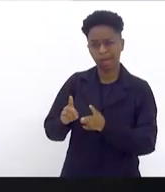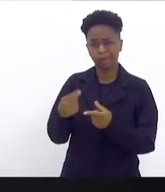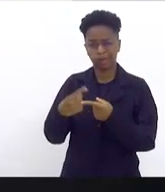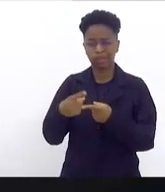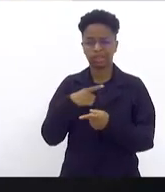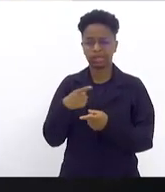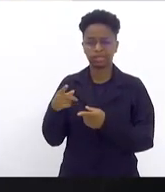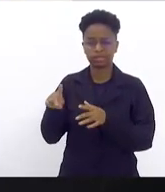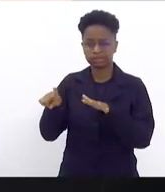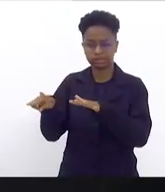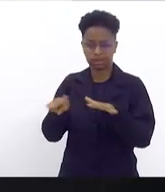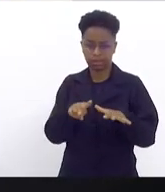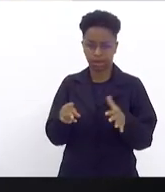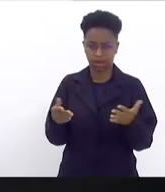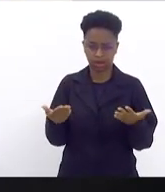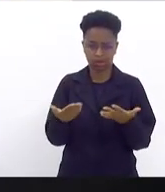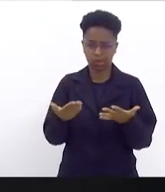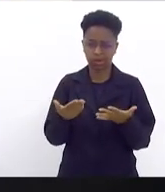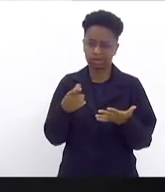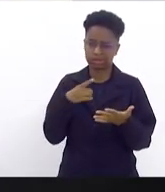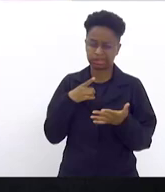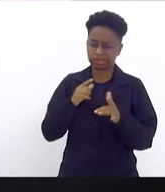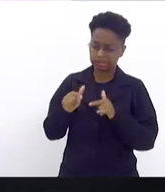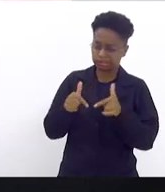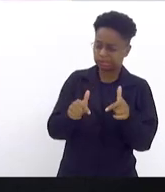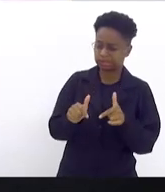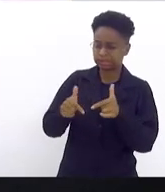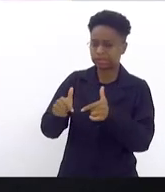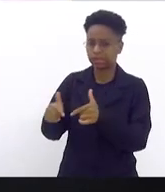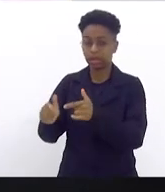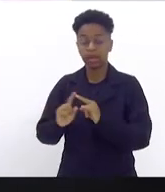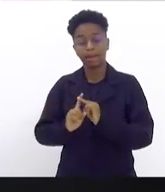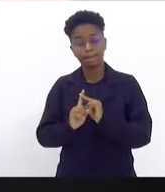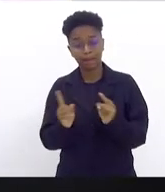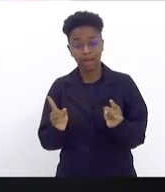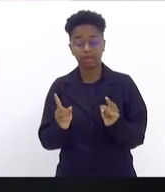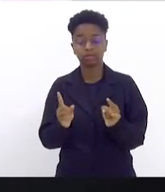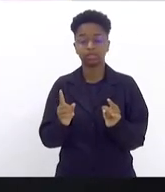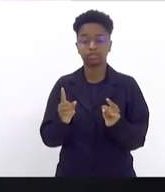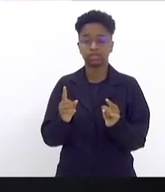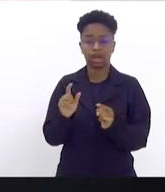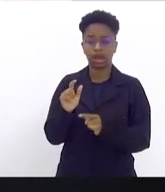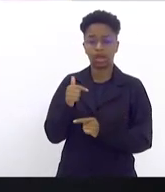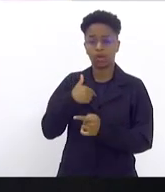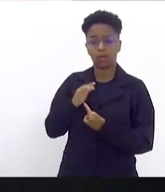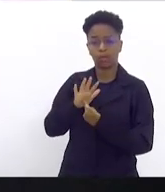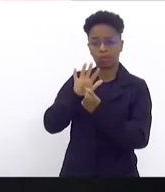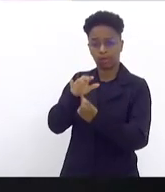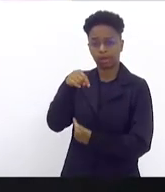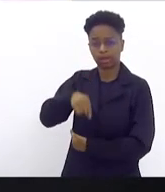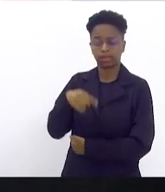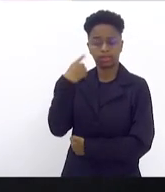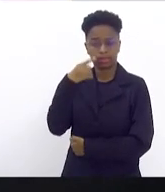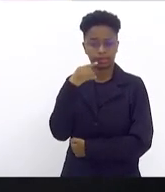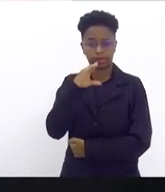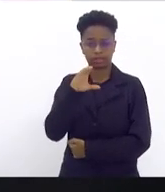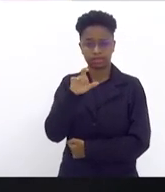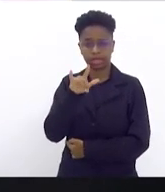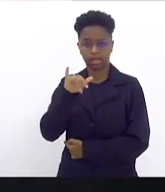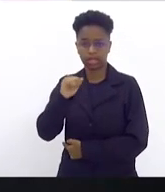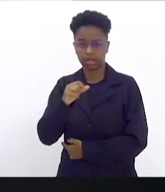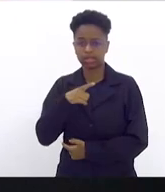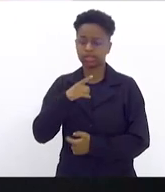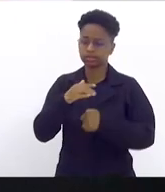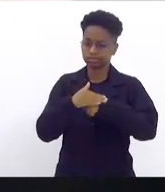semana apertada, mas personalizo aqui na figura da deputada Célia o zelo